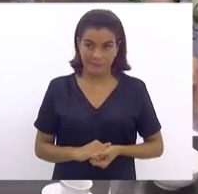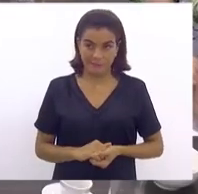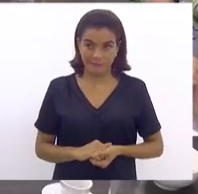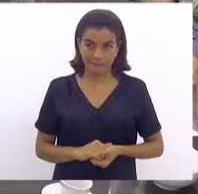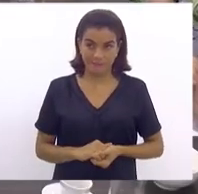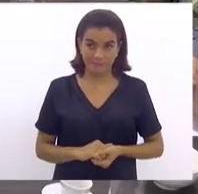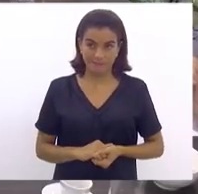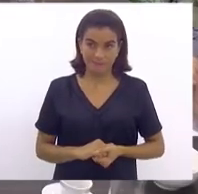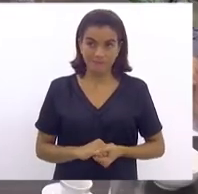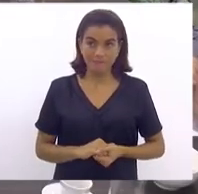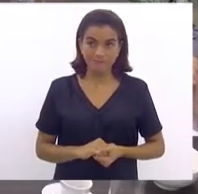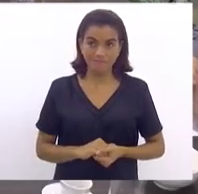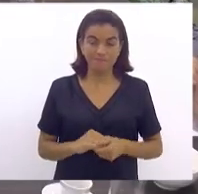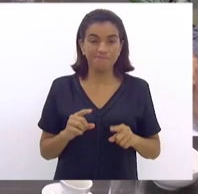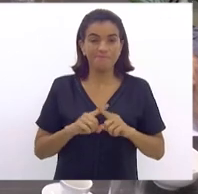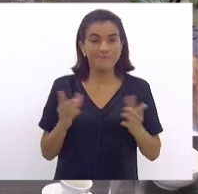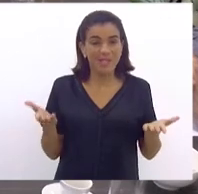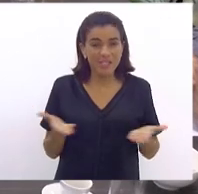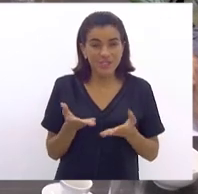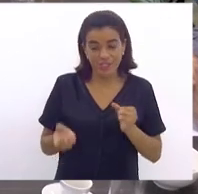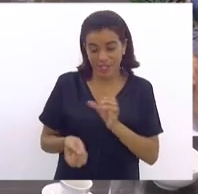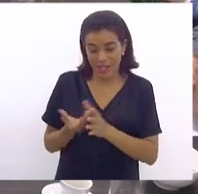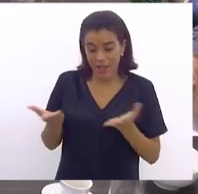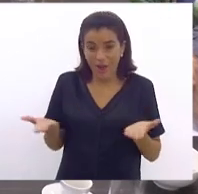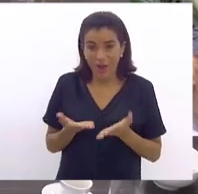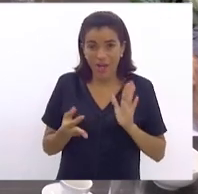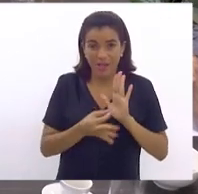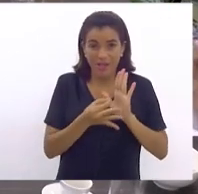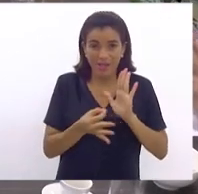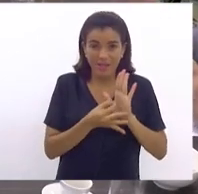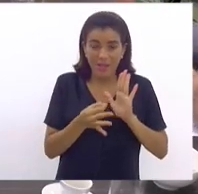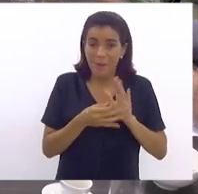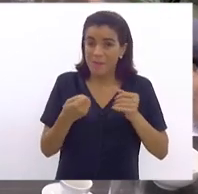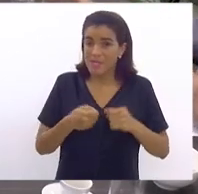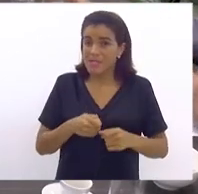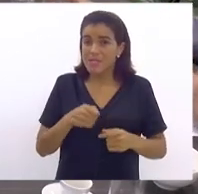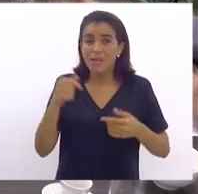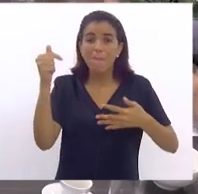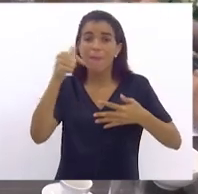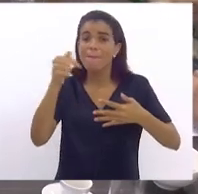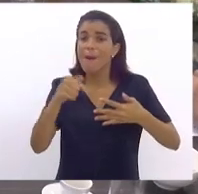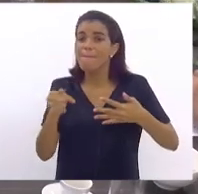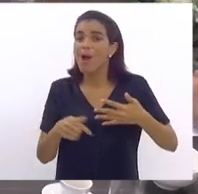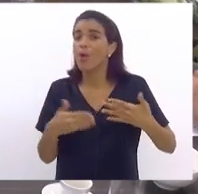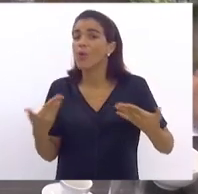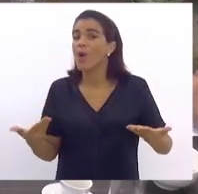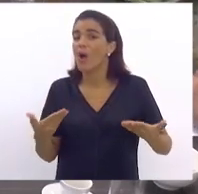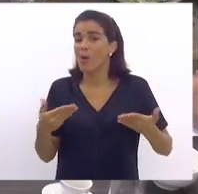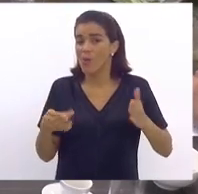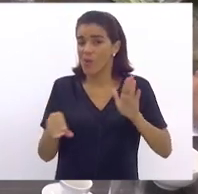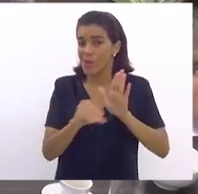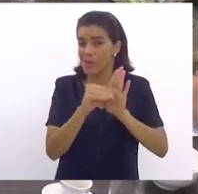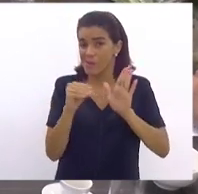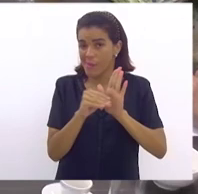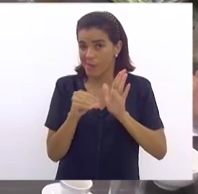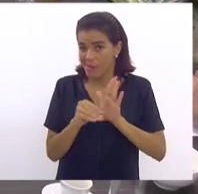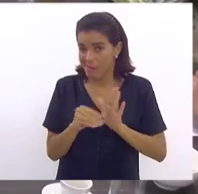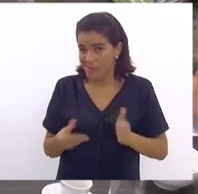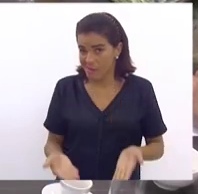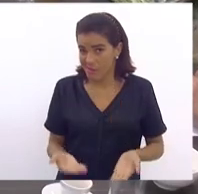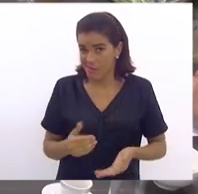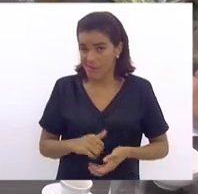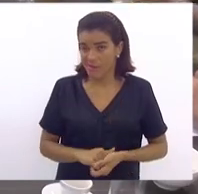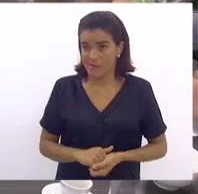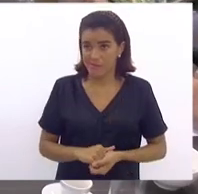Mas se a gente fizer agora o parecer pela constitucionalidade com emenda, já tem que apontar que emendas são. Então, eu vou